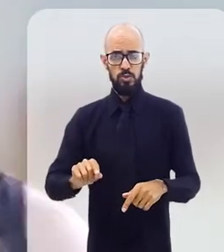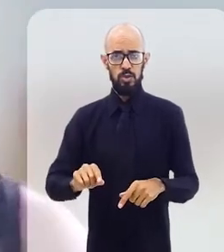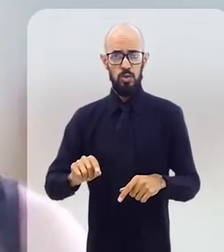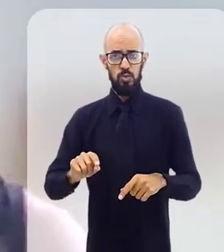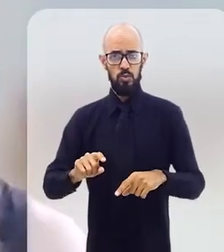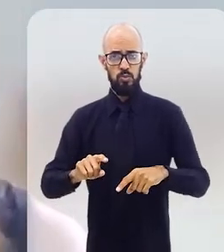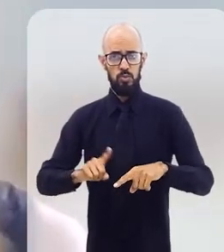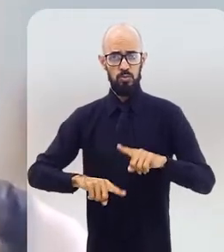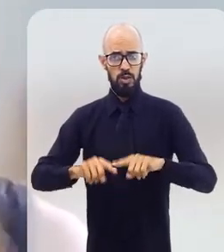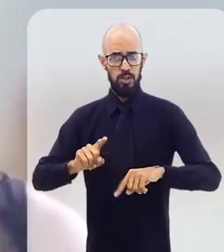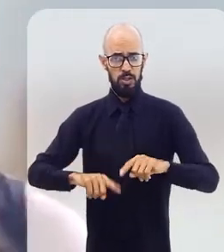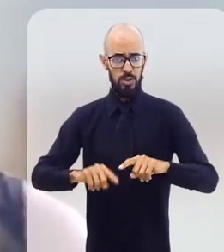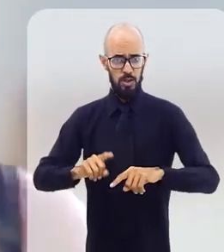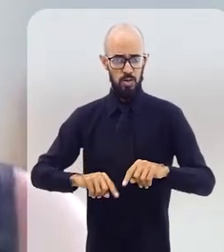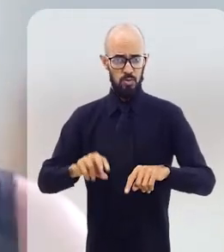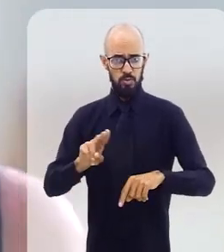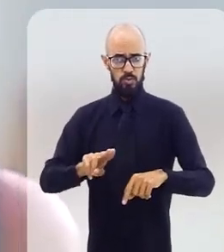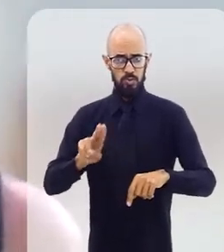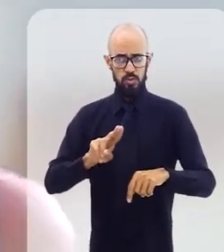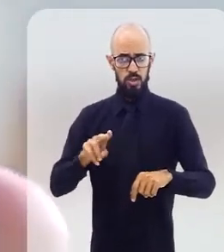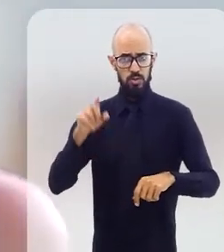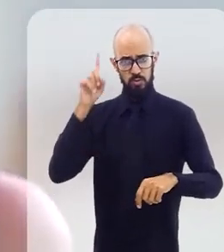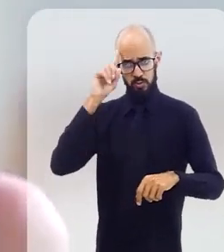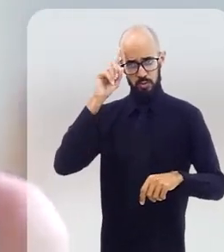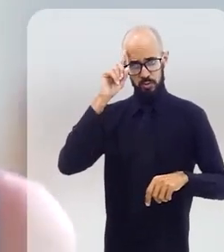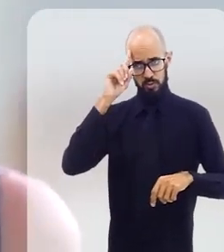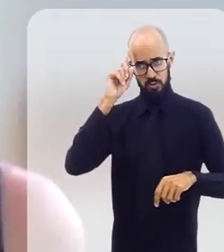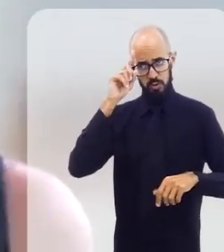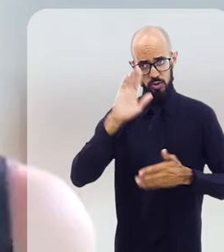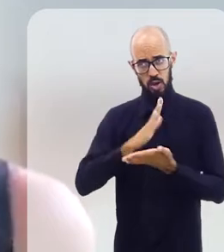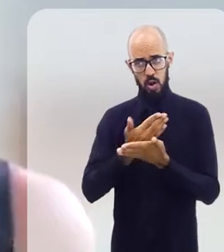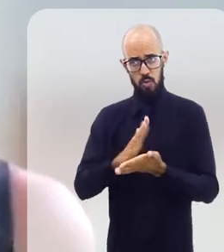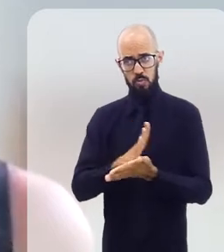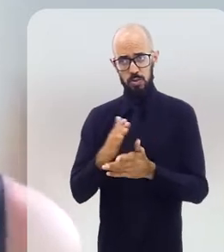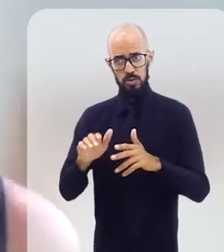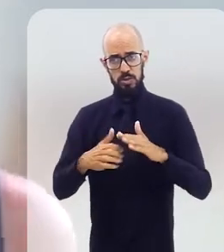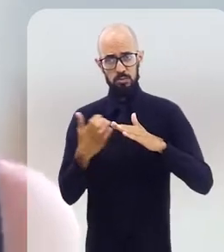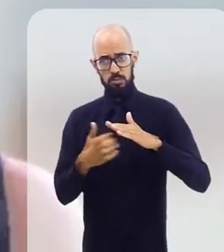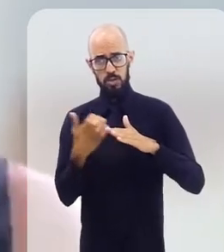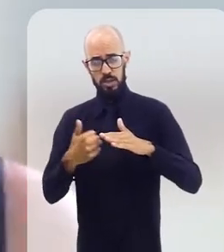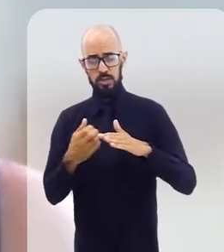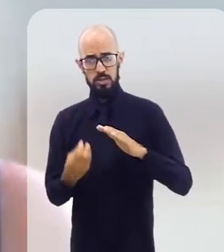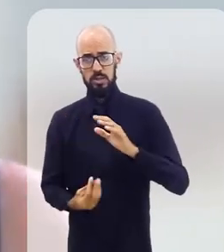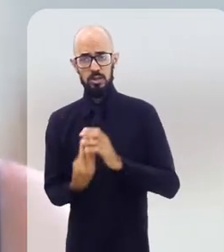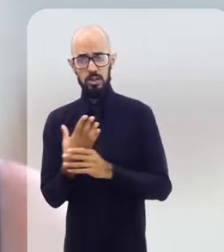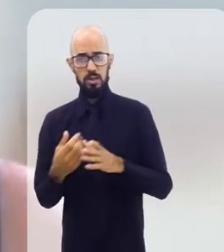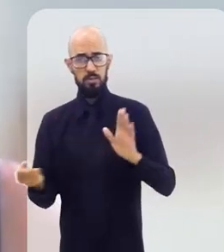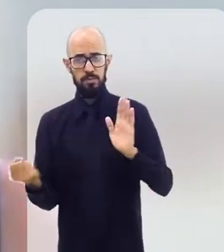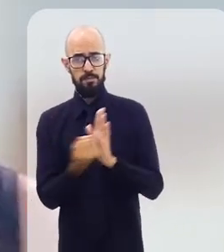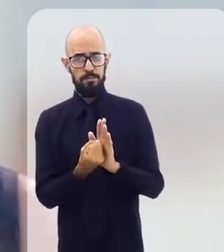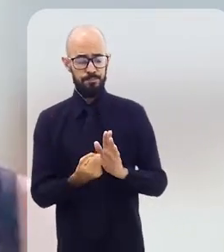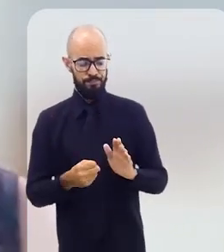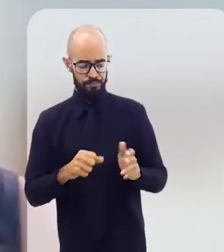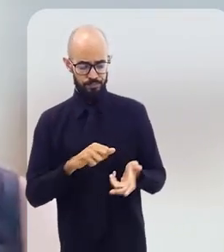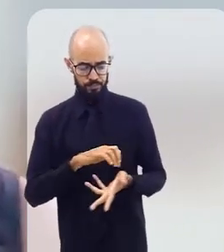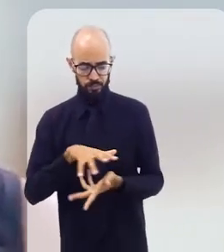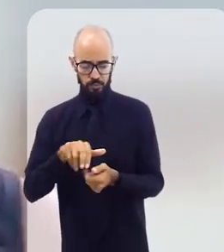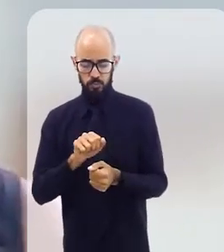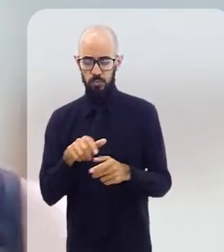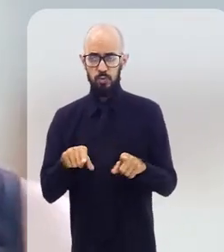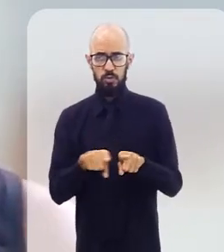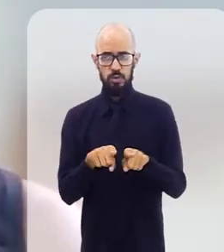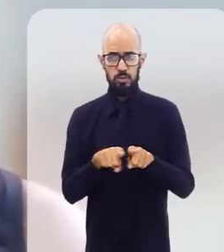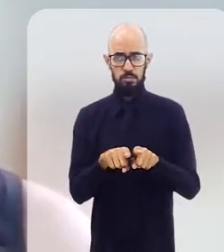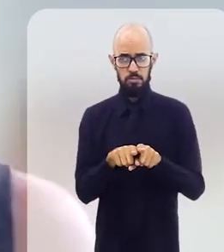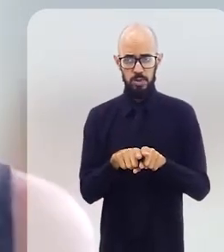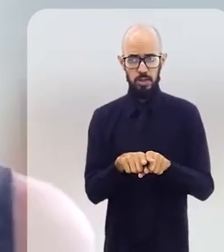de materiais, de insumos ali do dia a dia de algumas empresas. Que impacta totalmente a questão ambiental, né? Então,